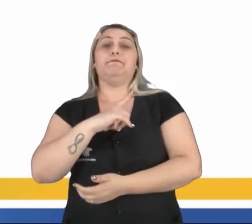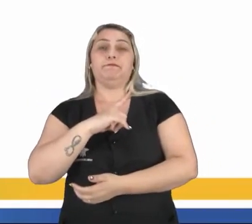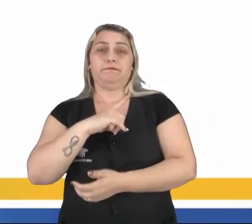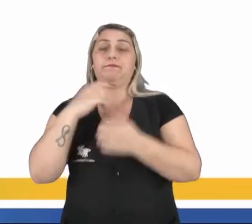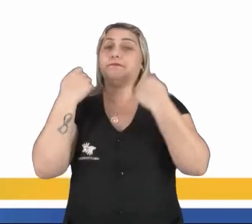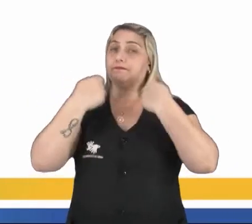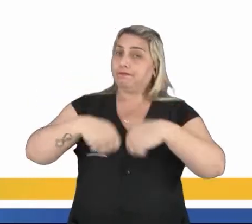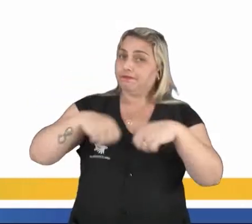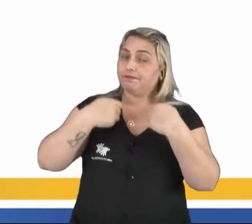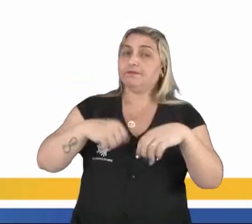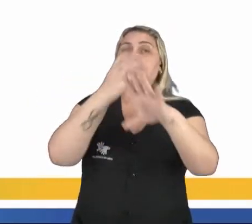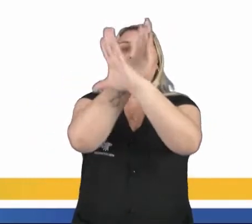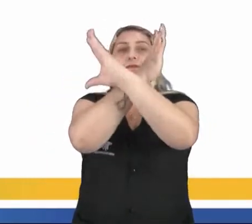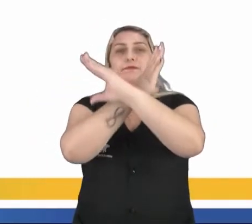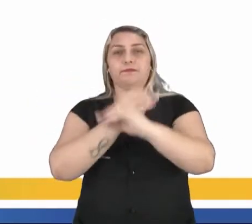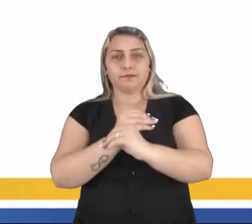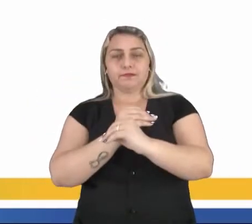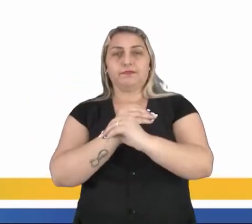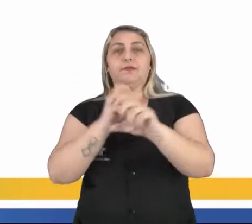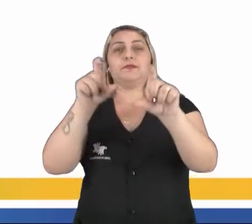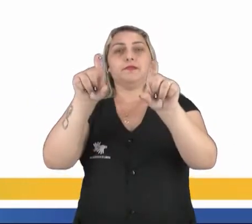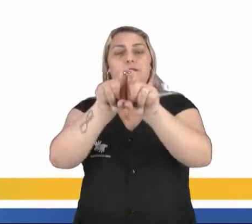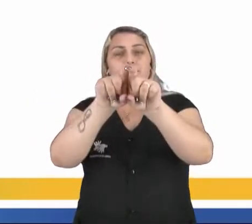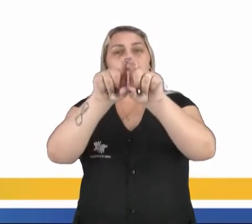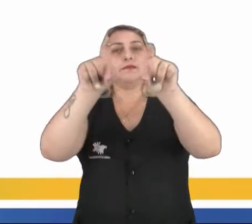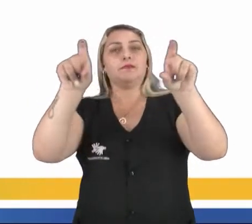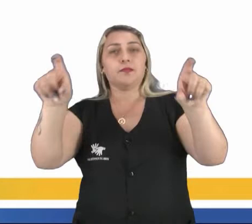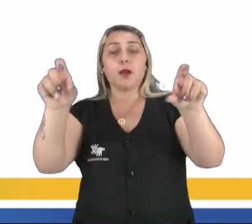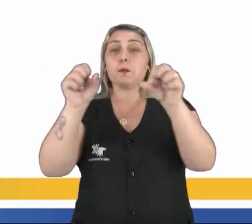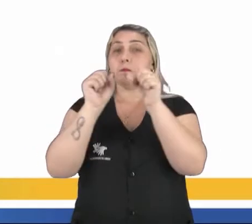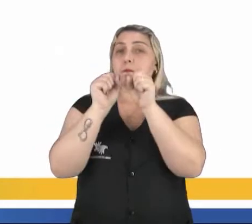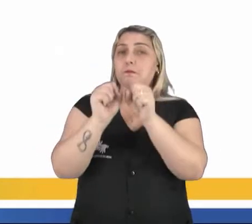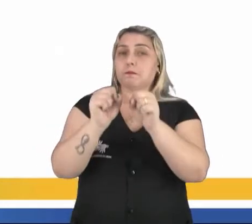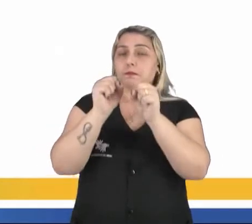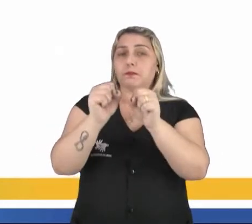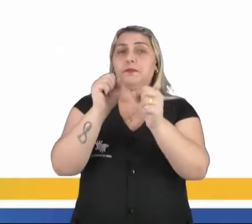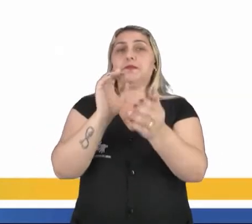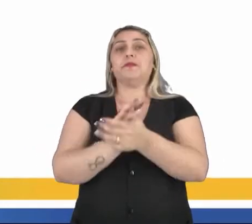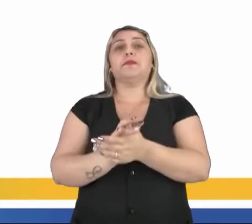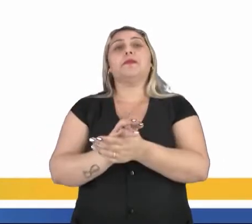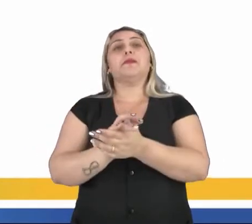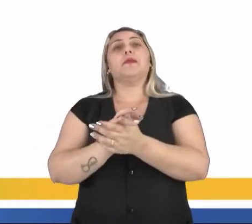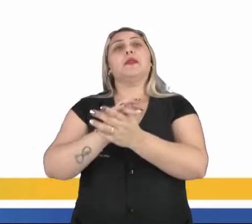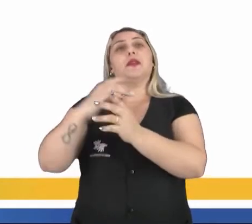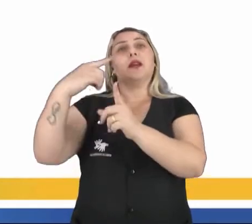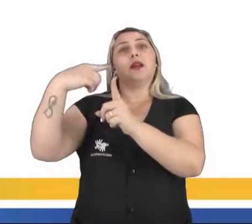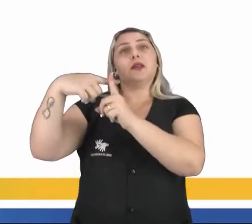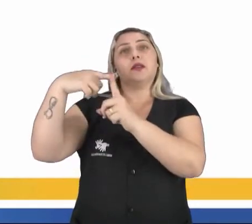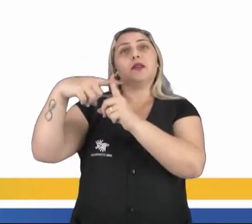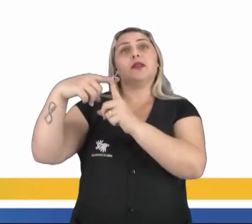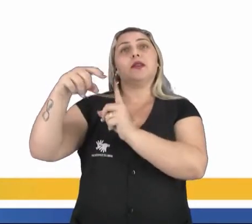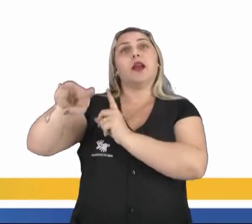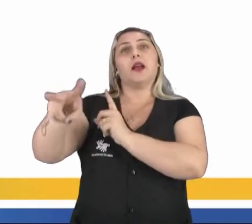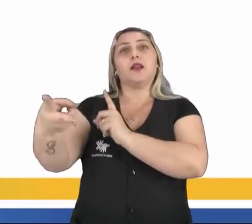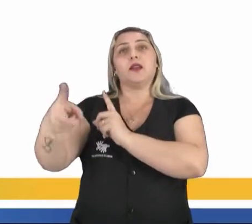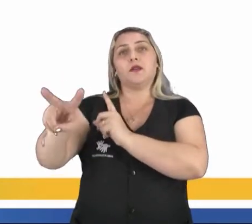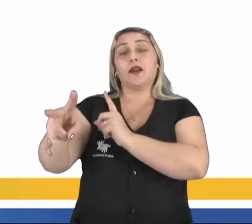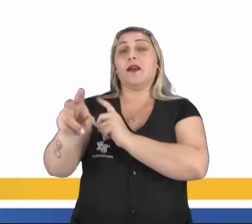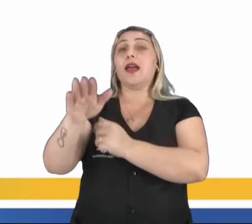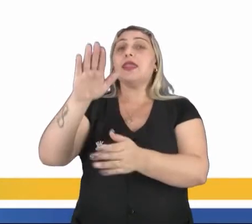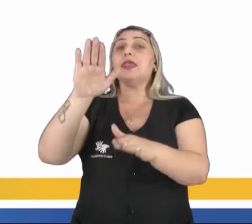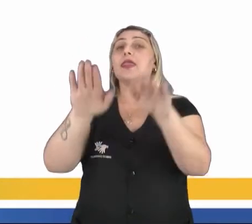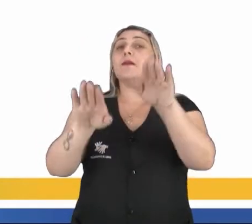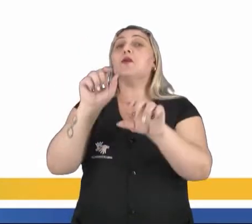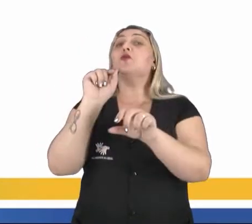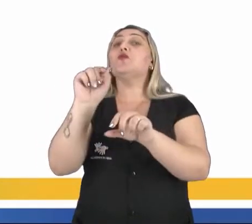ter uma conjunção, essa oração coordenada ela pode ser aditiva ou adversativa, vai depender